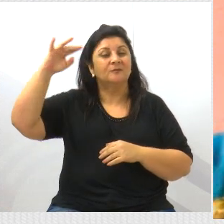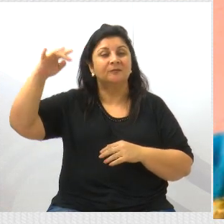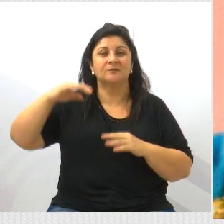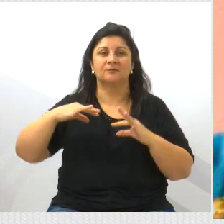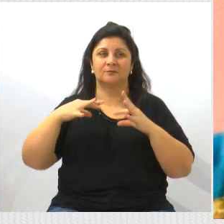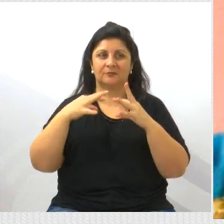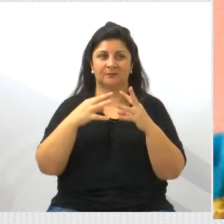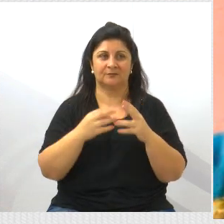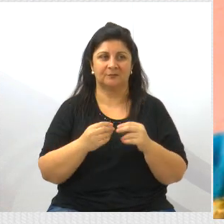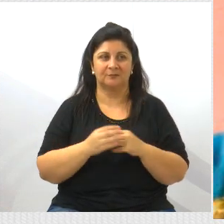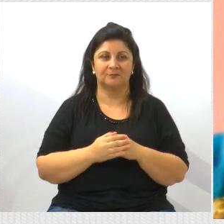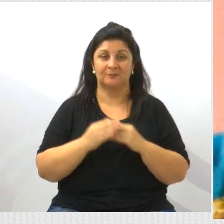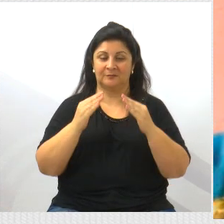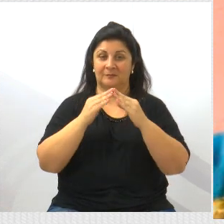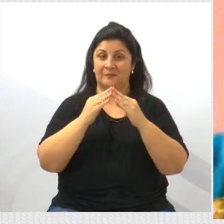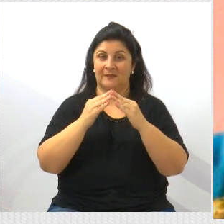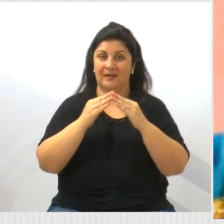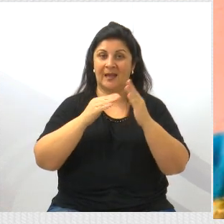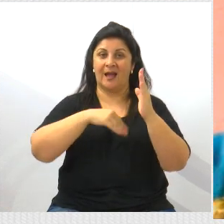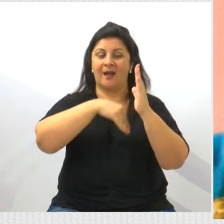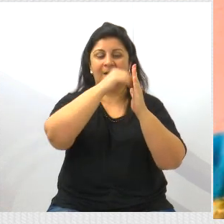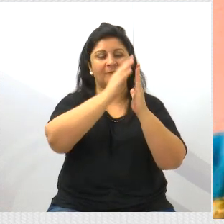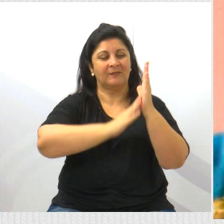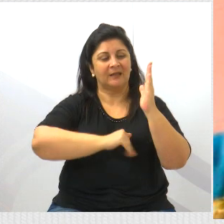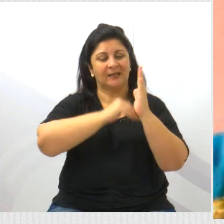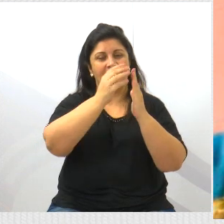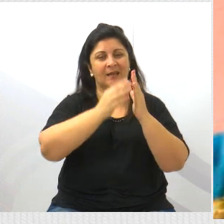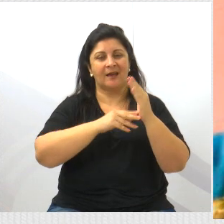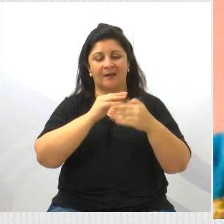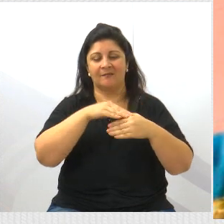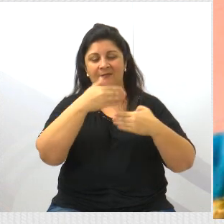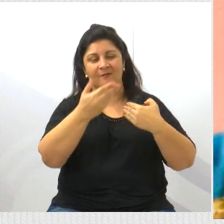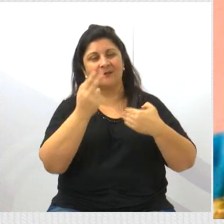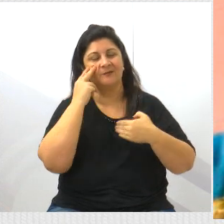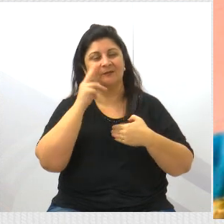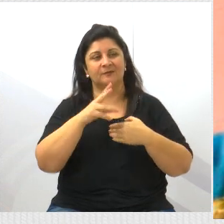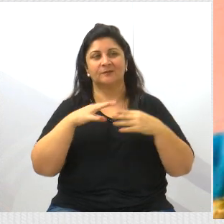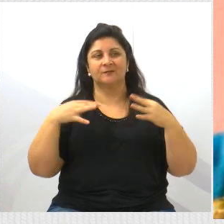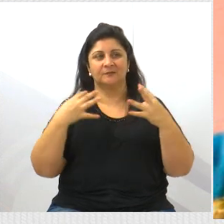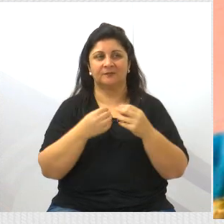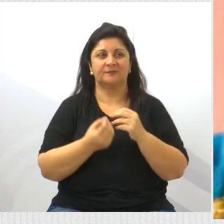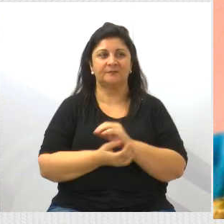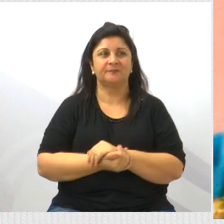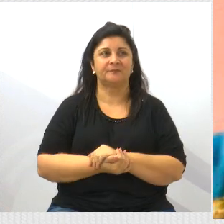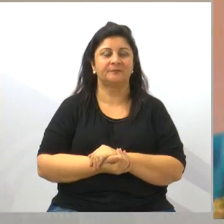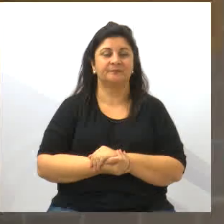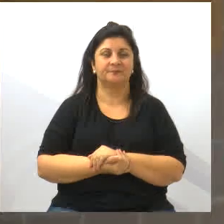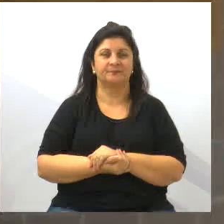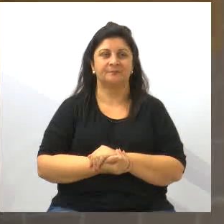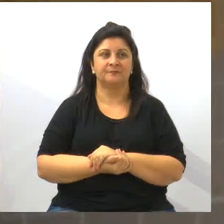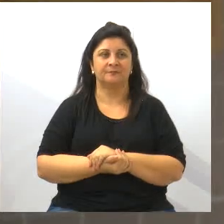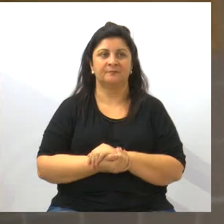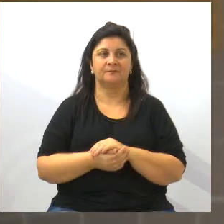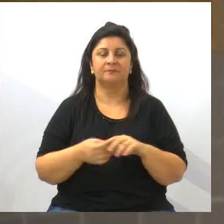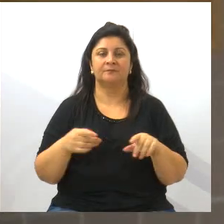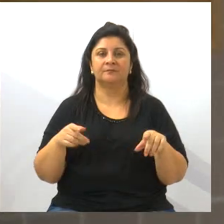coloridos, não é? Por dentro e por fora, né? Que todo mundo possa ter esse acesso. E eu trouxe uma história